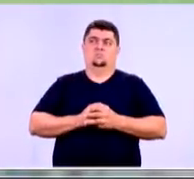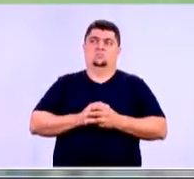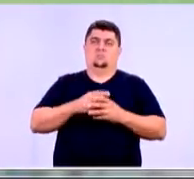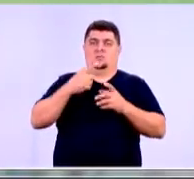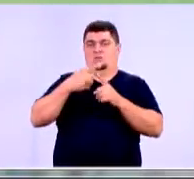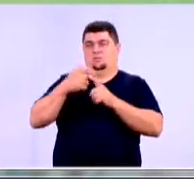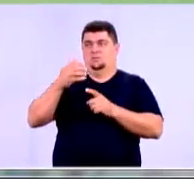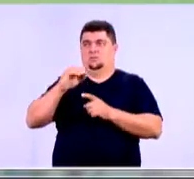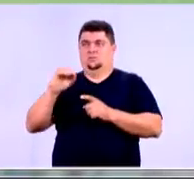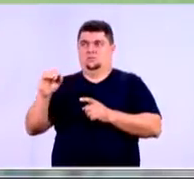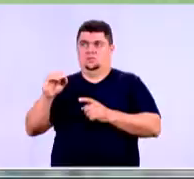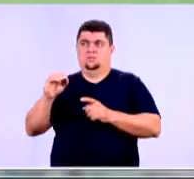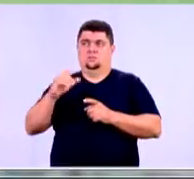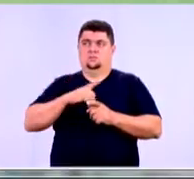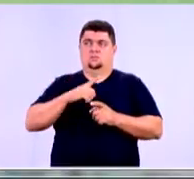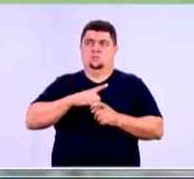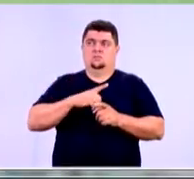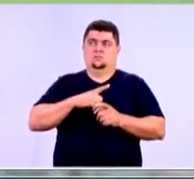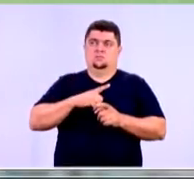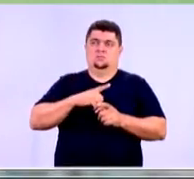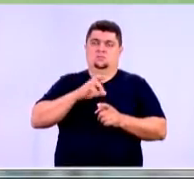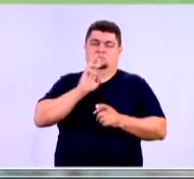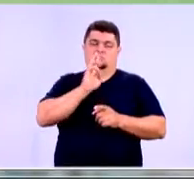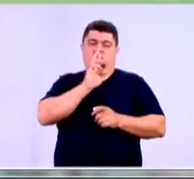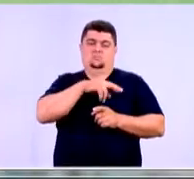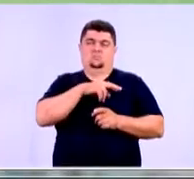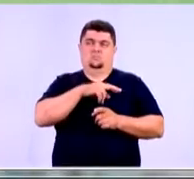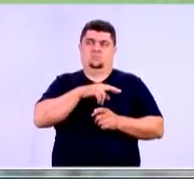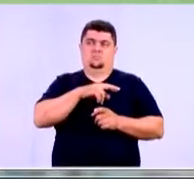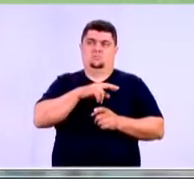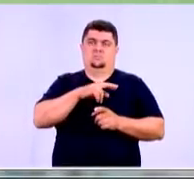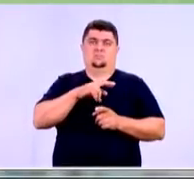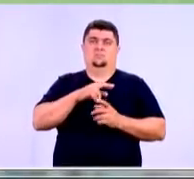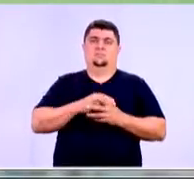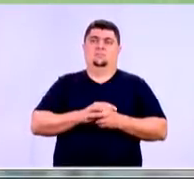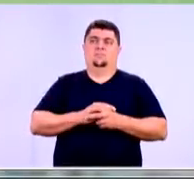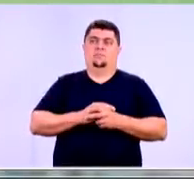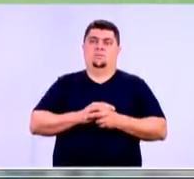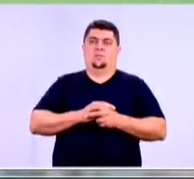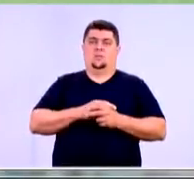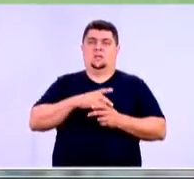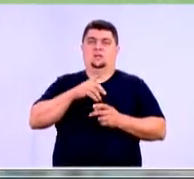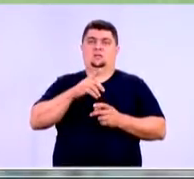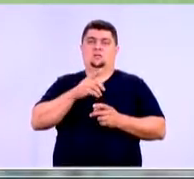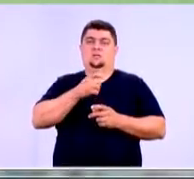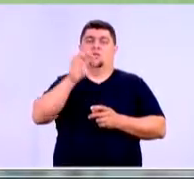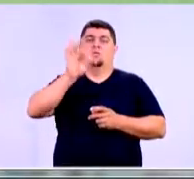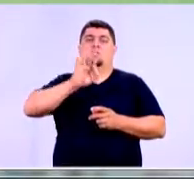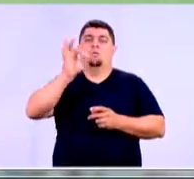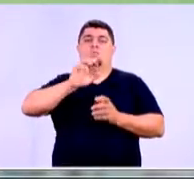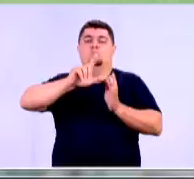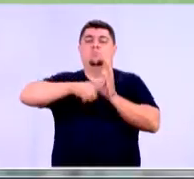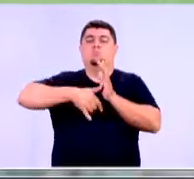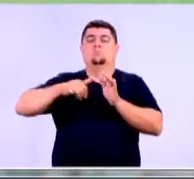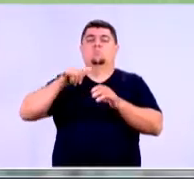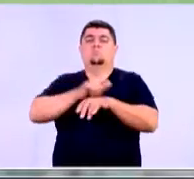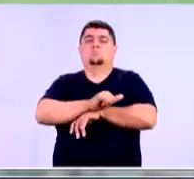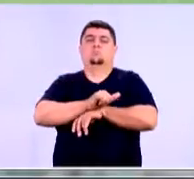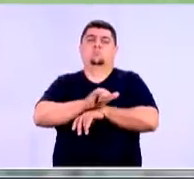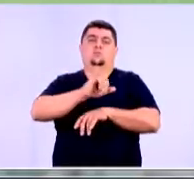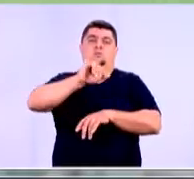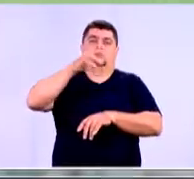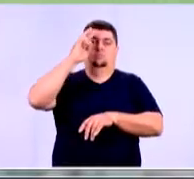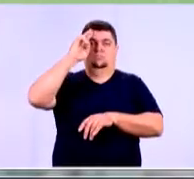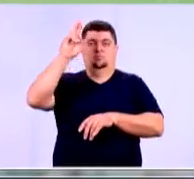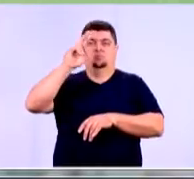vezes 100, a gente vai ter aqui o resultado da taxa de inadimplência do seu João,